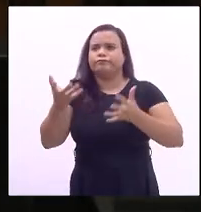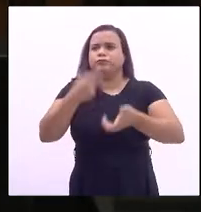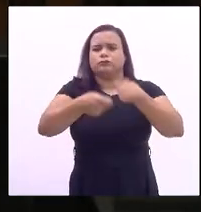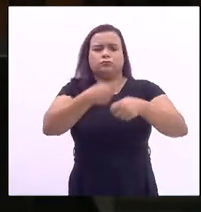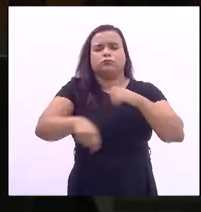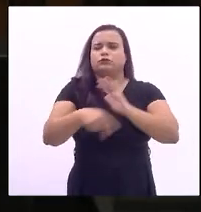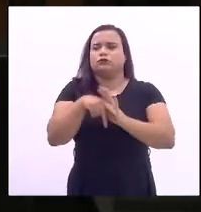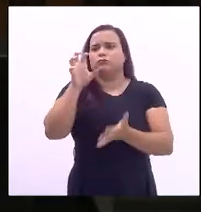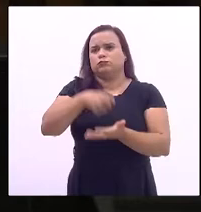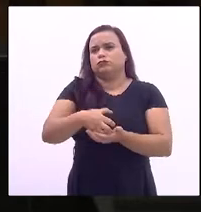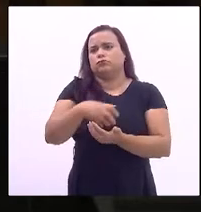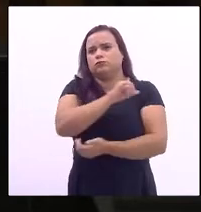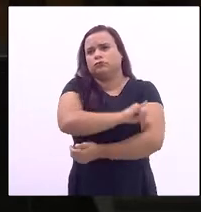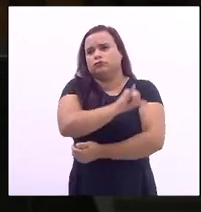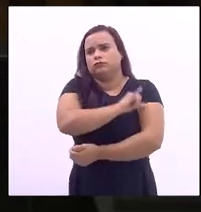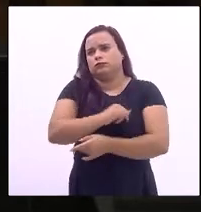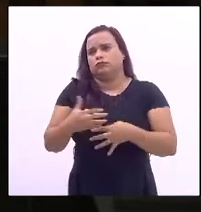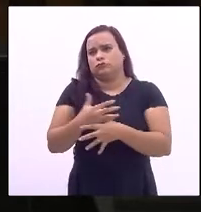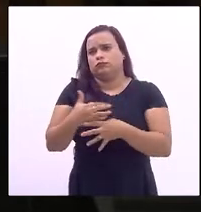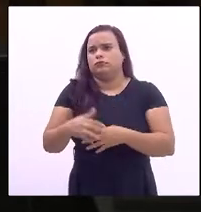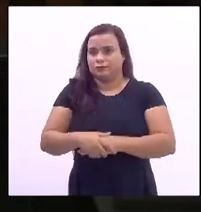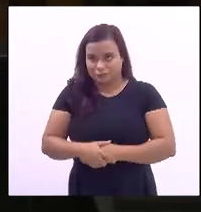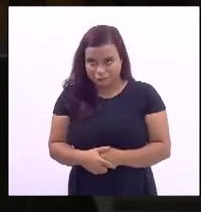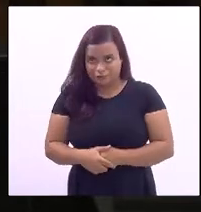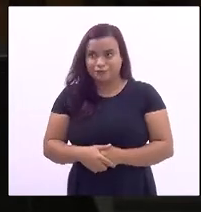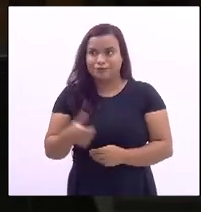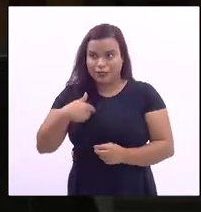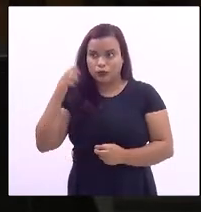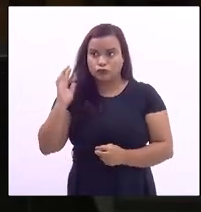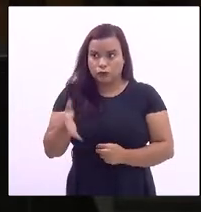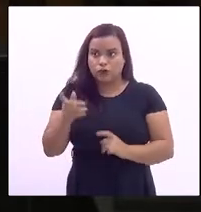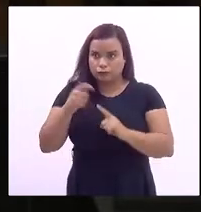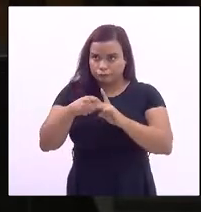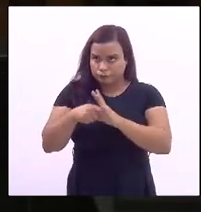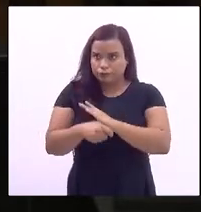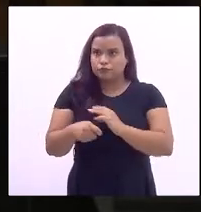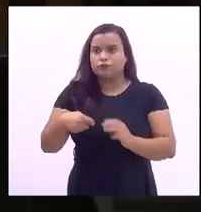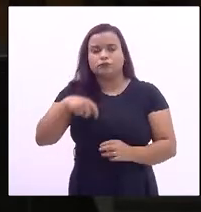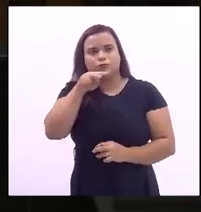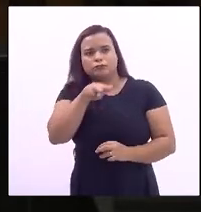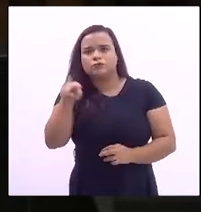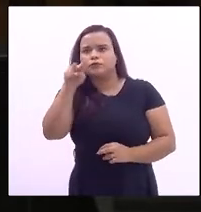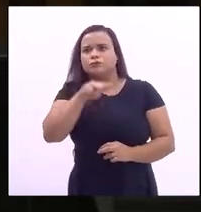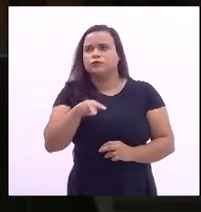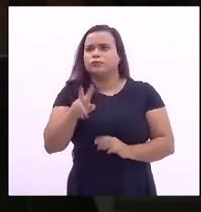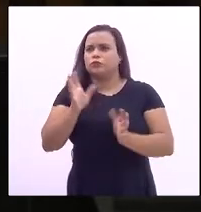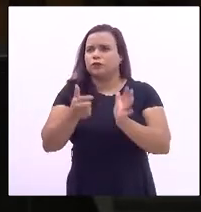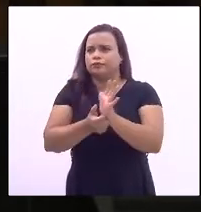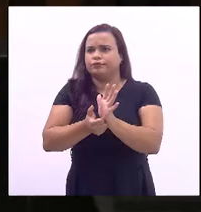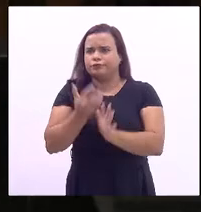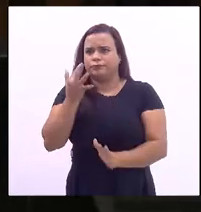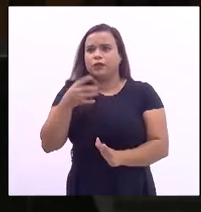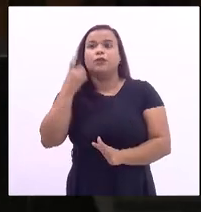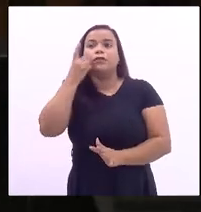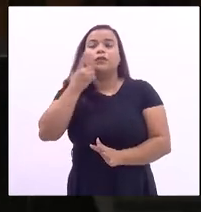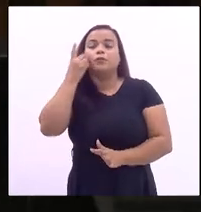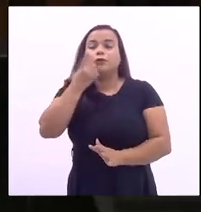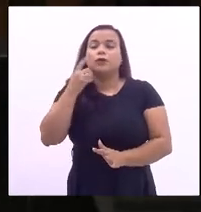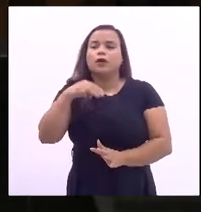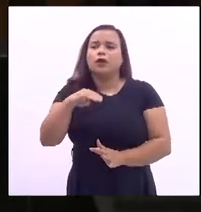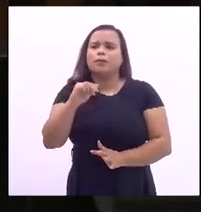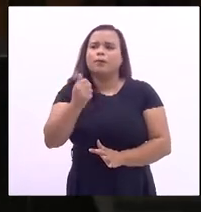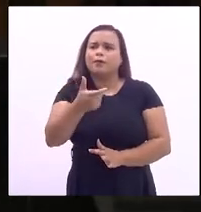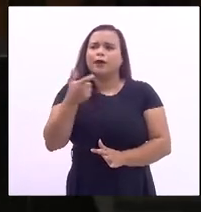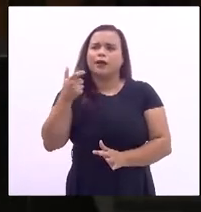no centro da cidade do Rio de Janeiro eu estive nos últimos meses algumas vezes com deputado Max Lemos